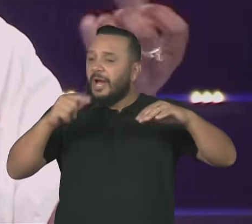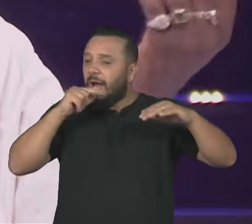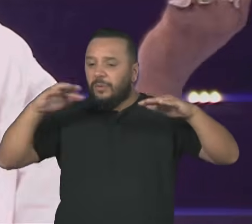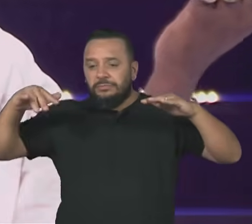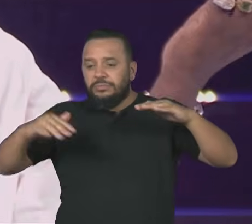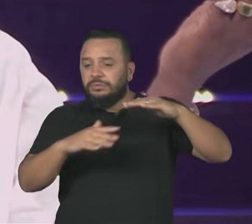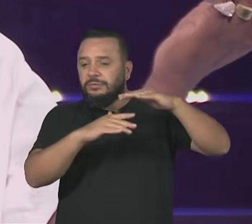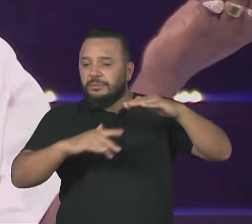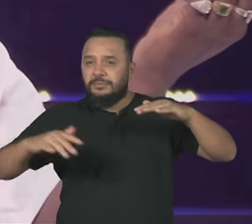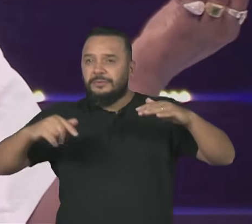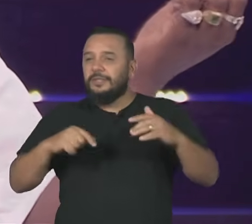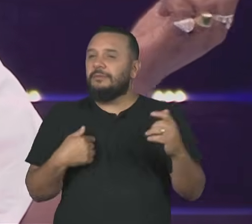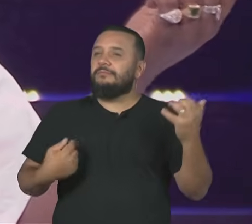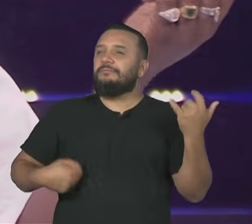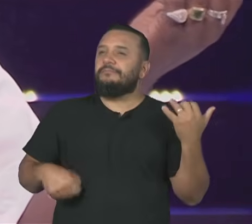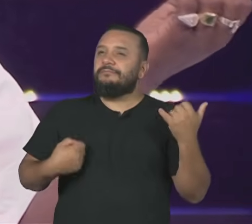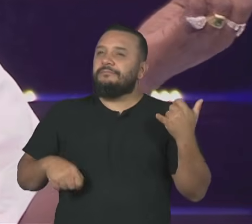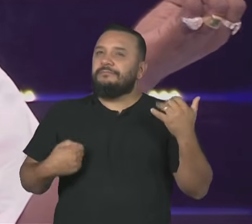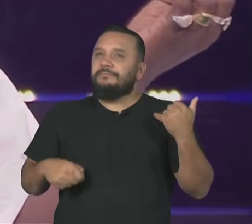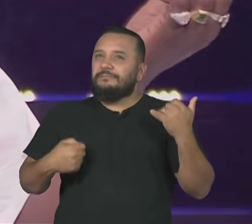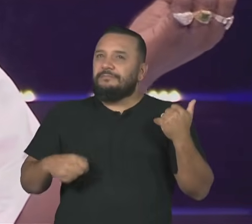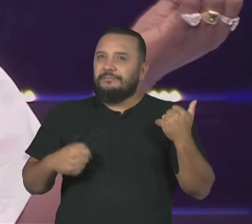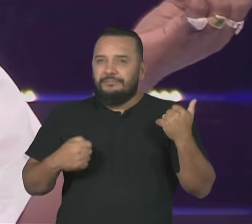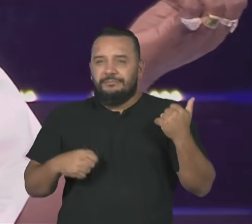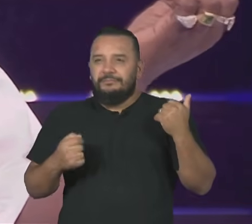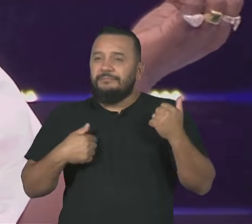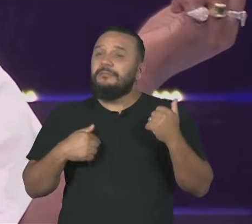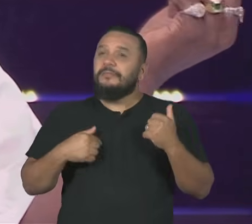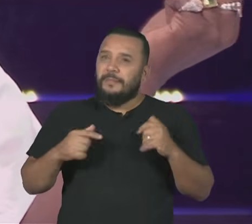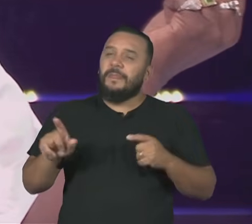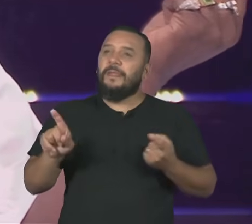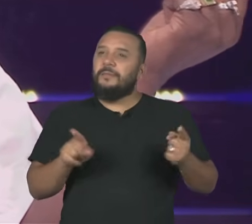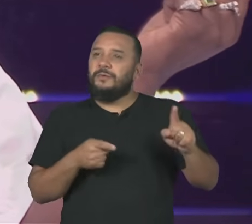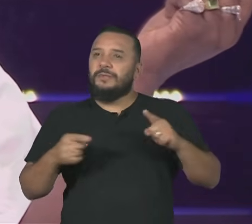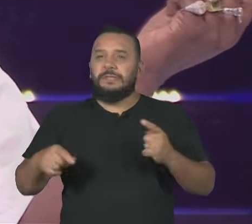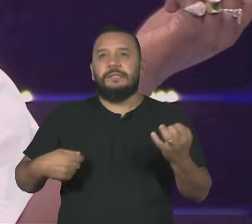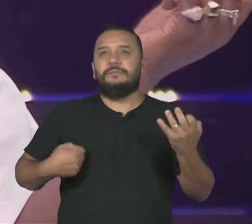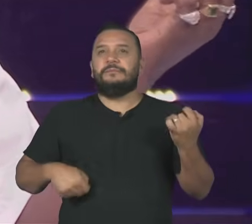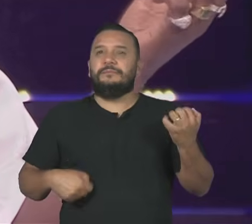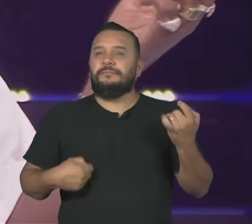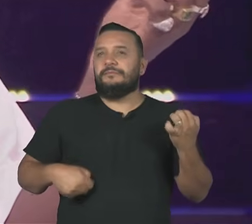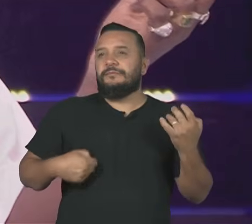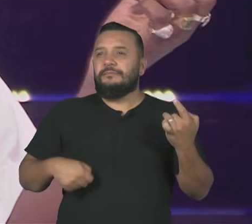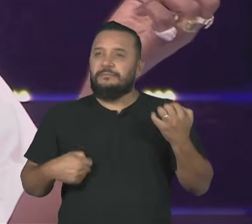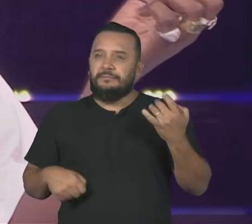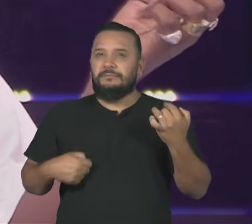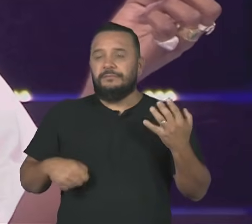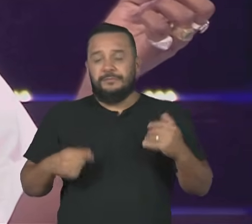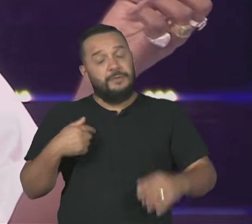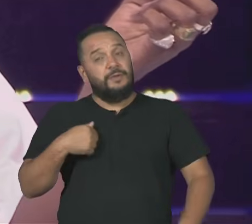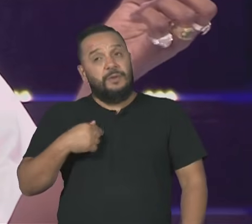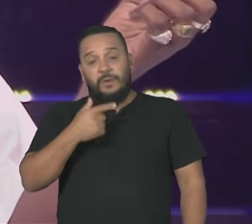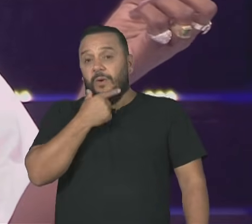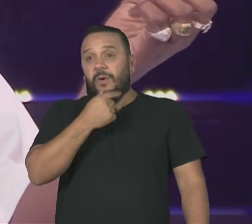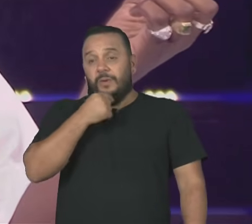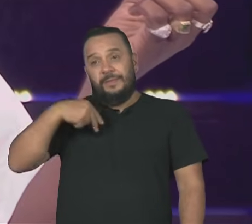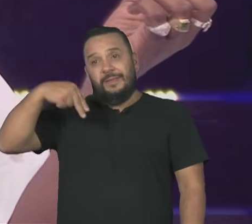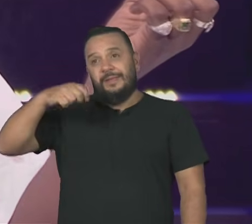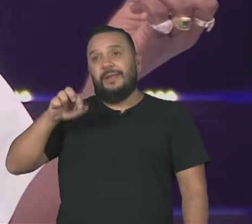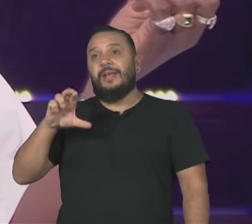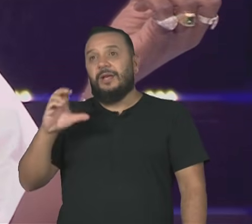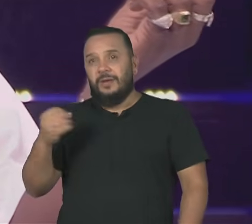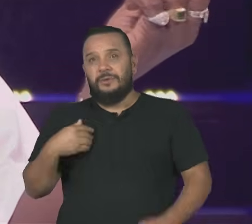batendo. E eu tava com um cavaquinho na mão, comecei a fazer essa melodia. E o Nego Álvaro, que tava com a gente, falou,